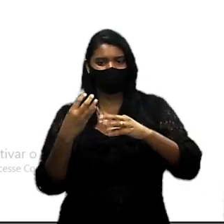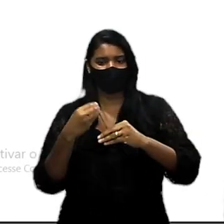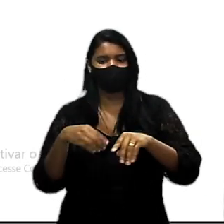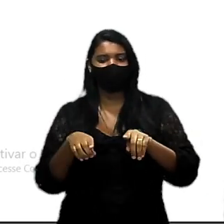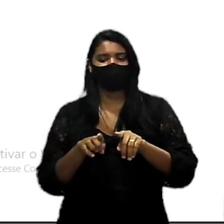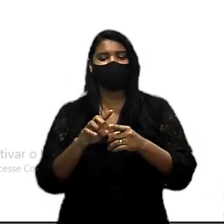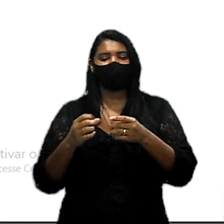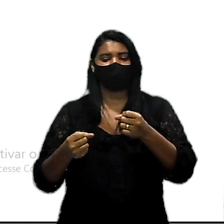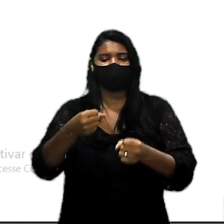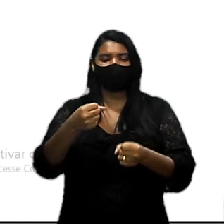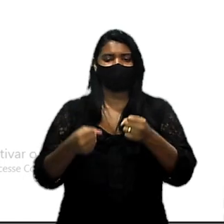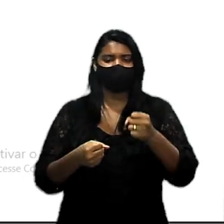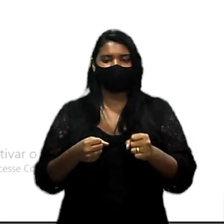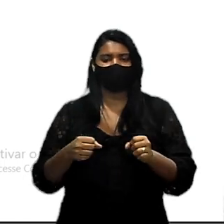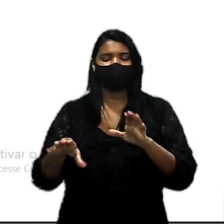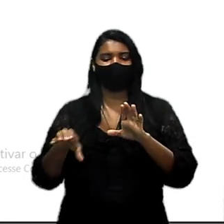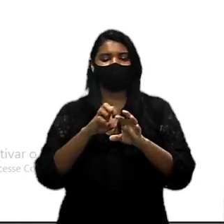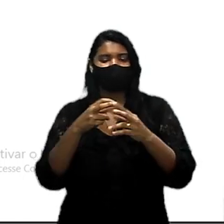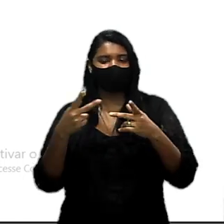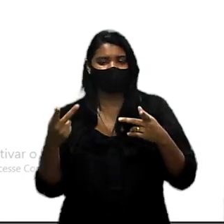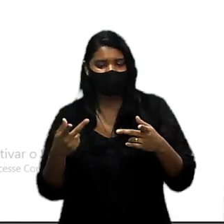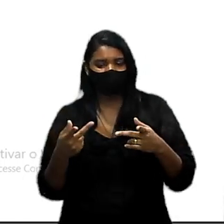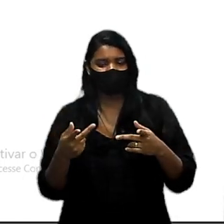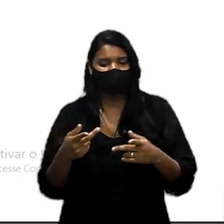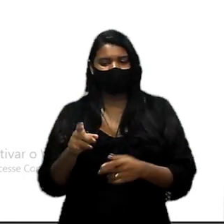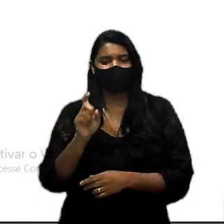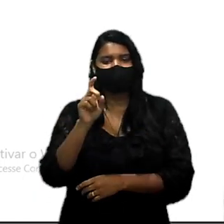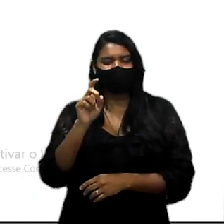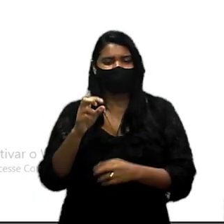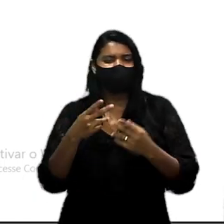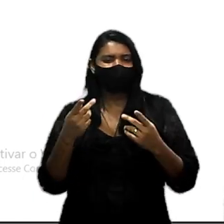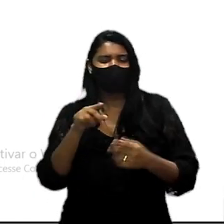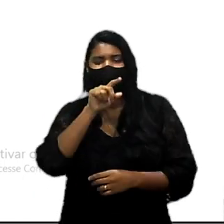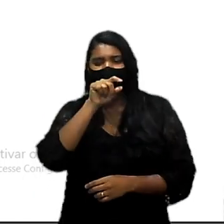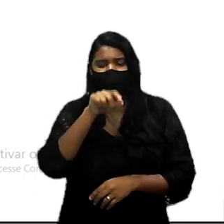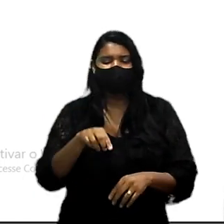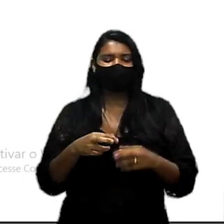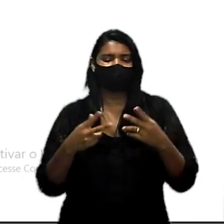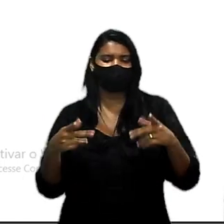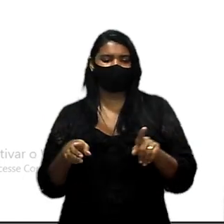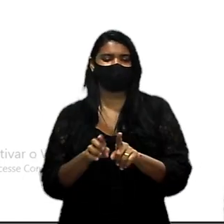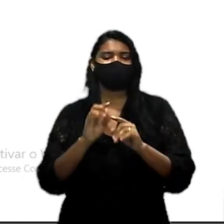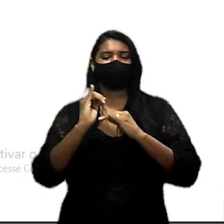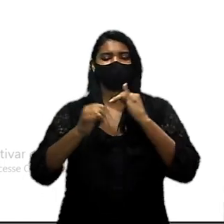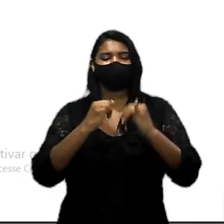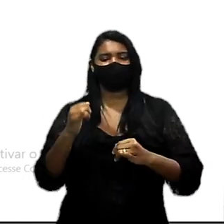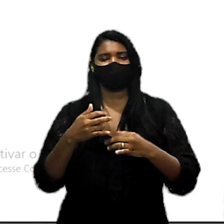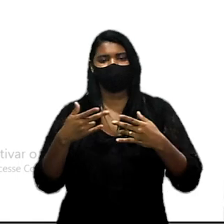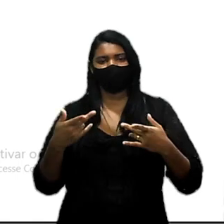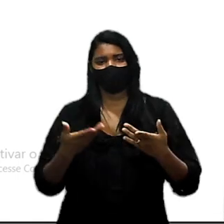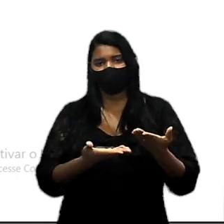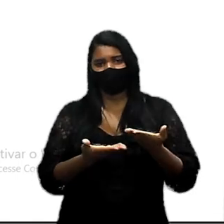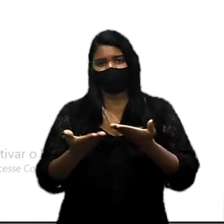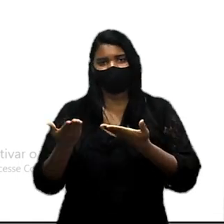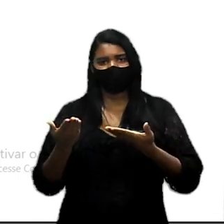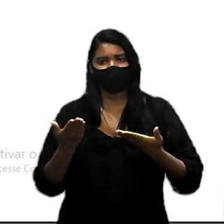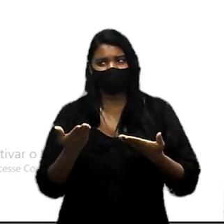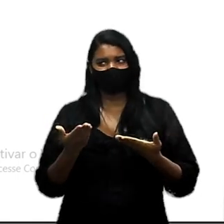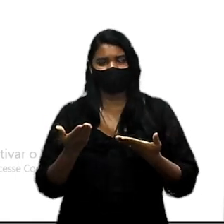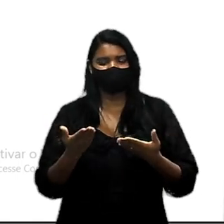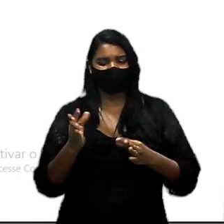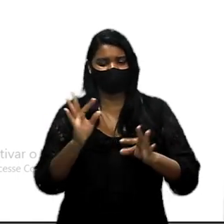de automóveis adquirindo o Twitter e assim sucessivamente. Então, esse ambiente é um ambiente